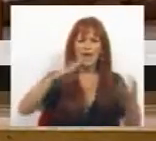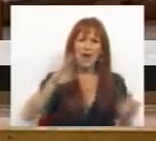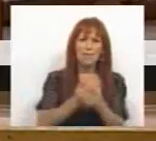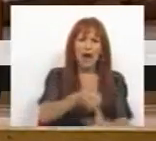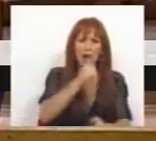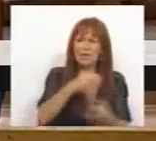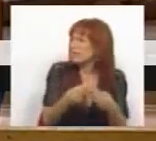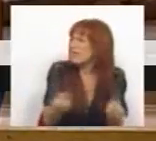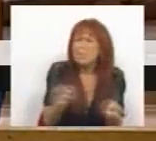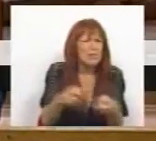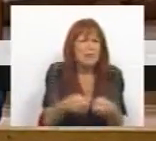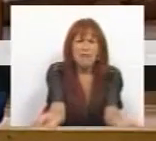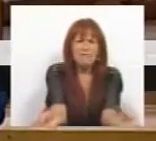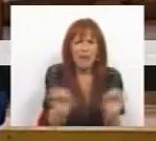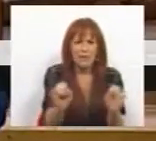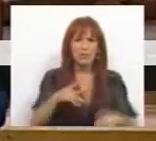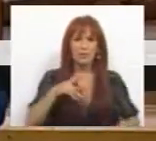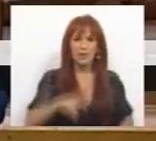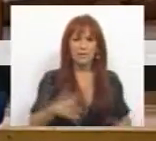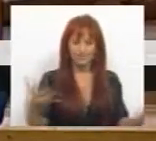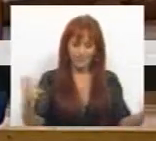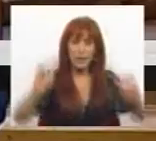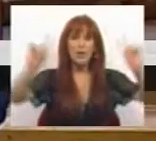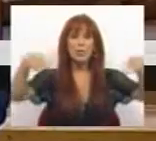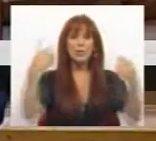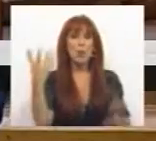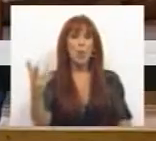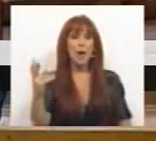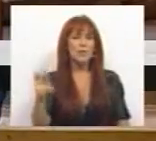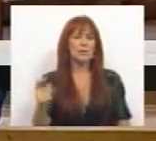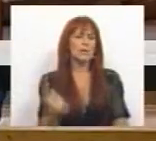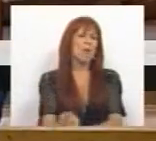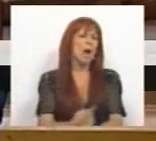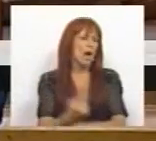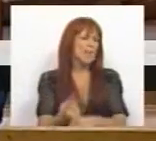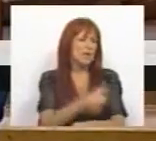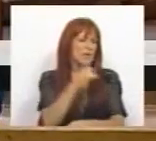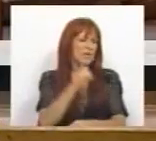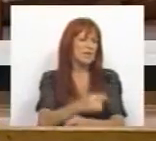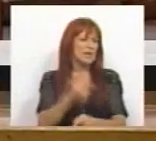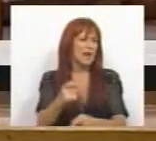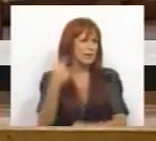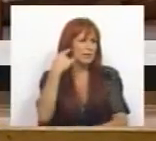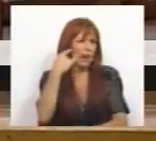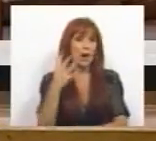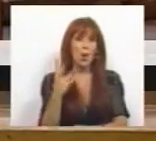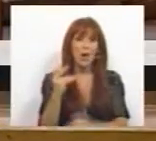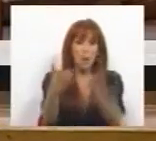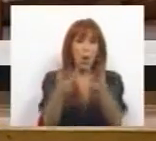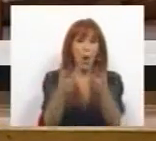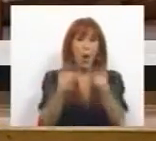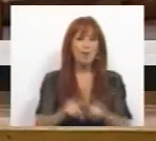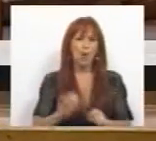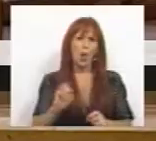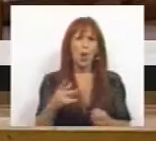sem resolverem nenhum dos problemas do país. Depois de 4 demorados e penosos anos, depois de 4 orçamentos